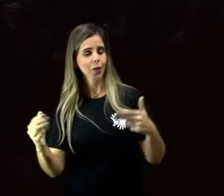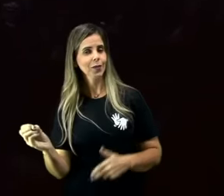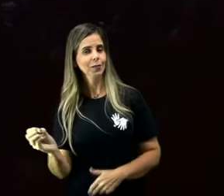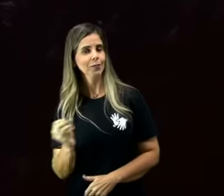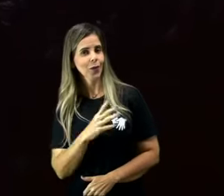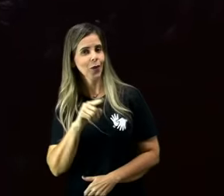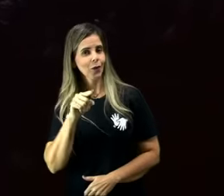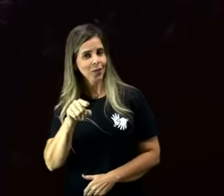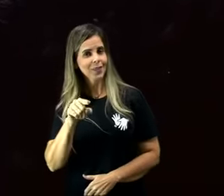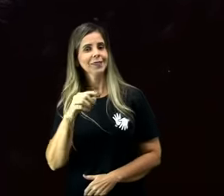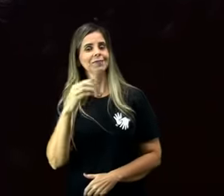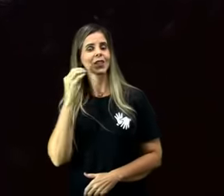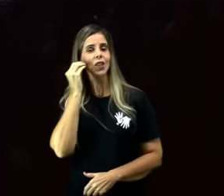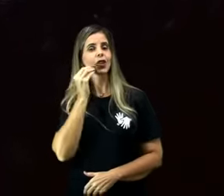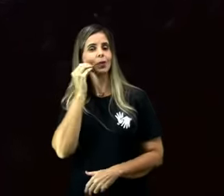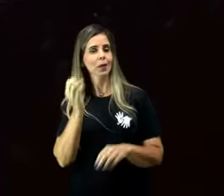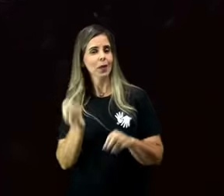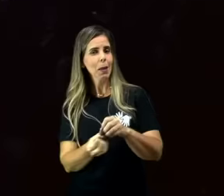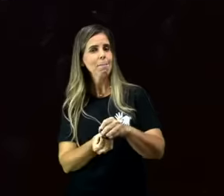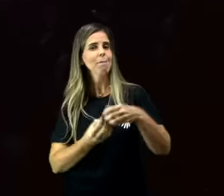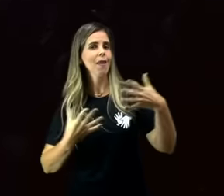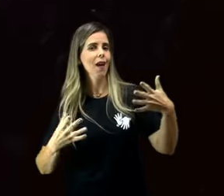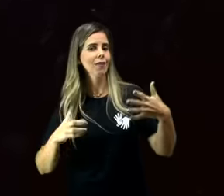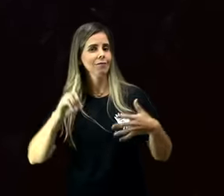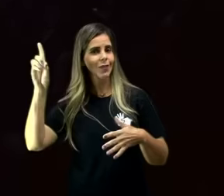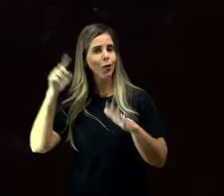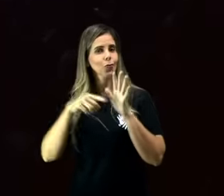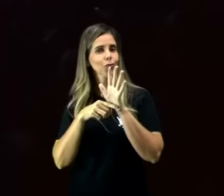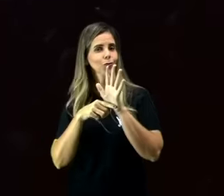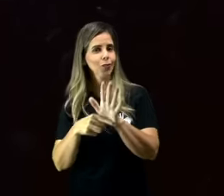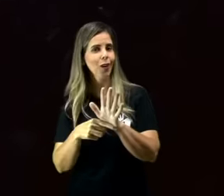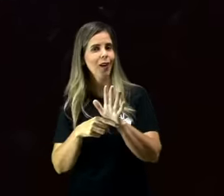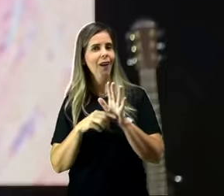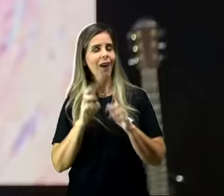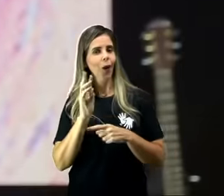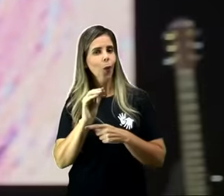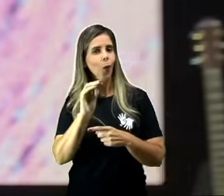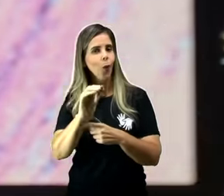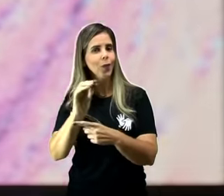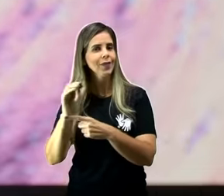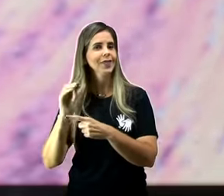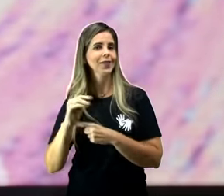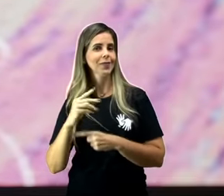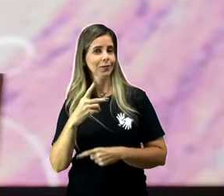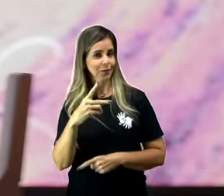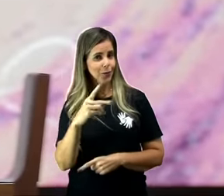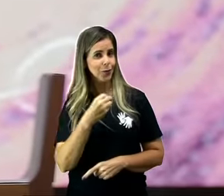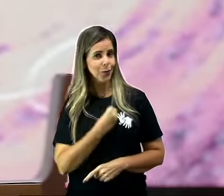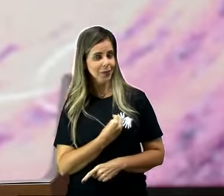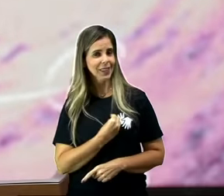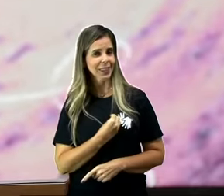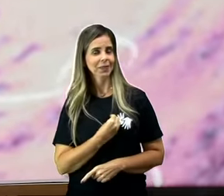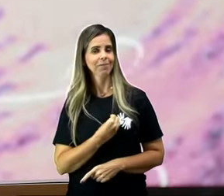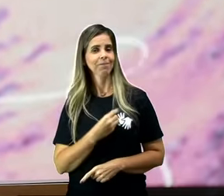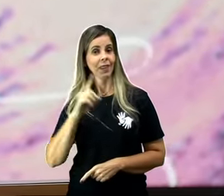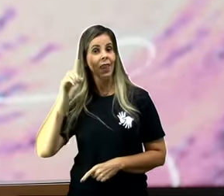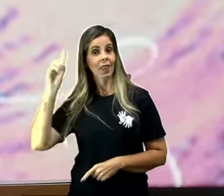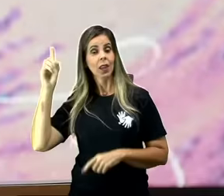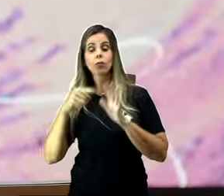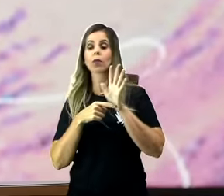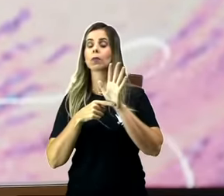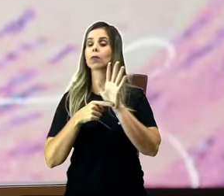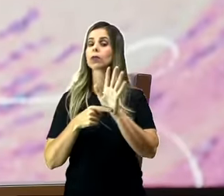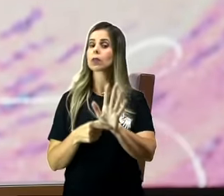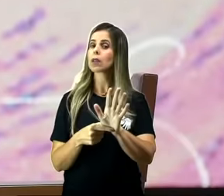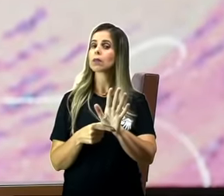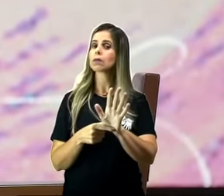sei o que eu estou fazendo, eu estou cuidando de você. Eu estou esticando a tua fé. Eu estou esticando a tua fé. Você não entende? Mas a